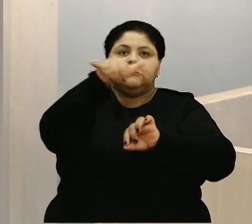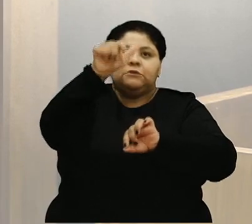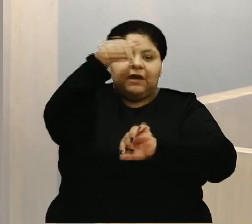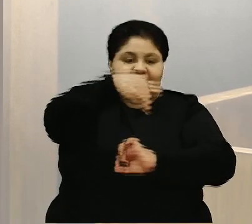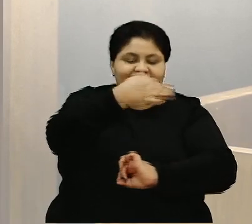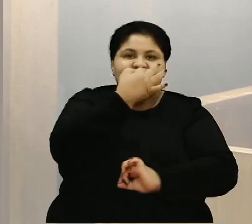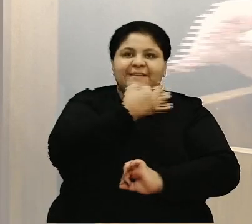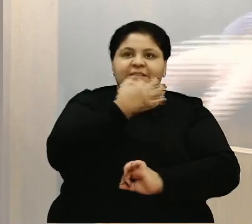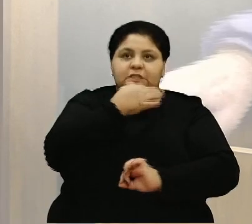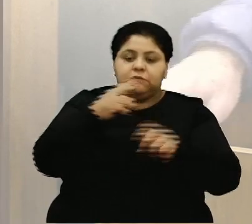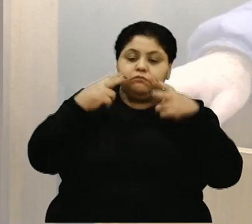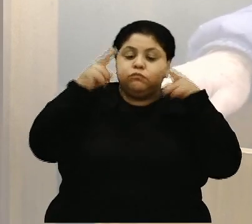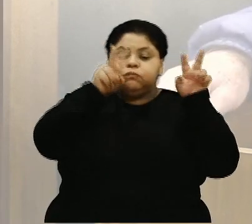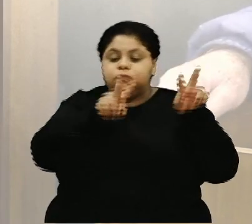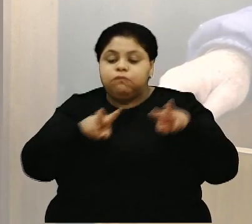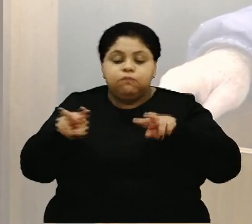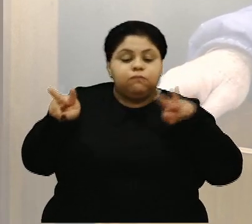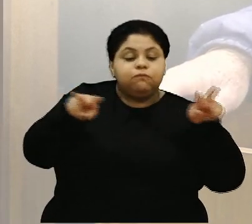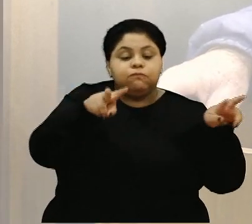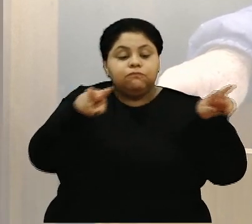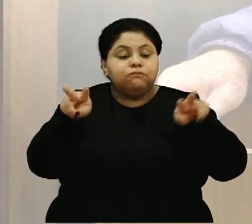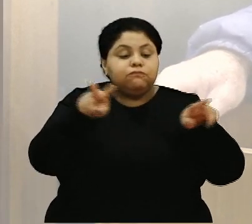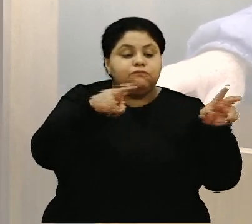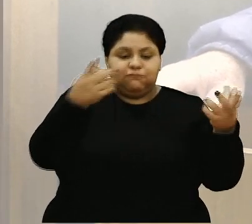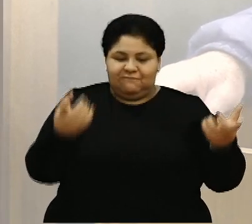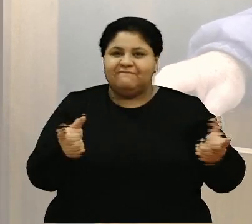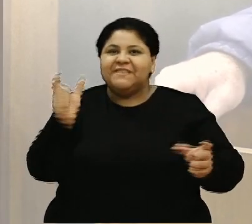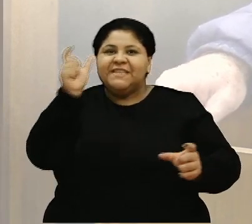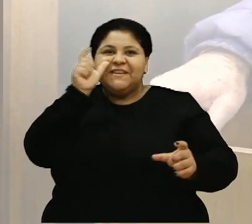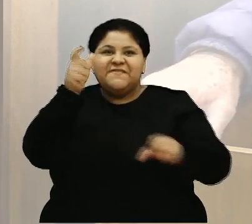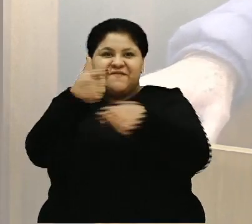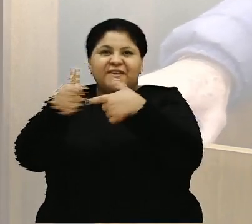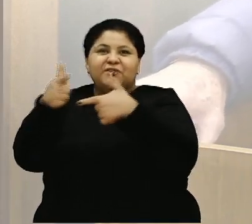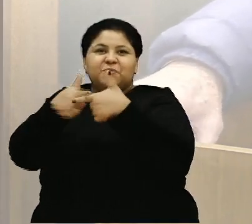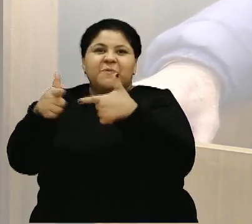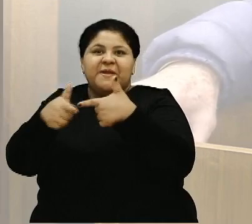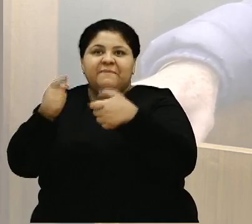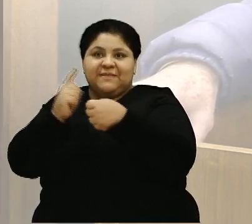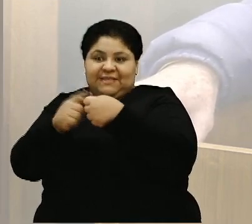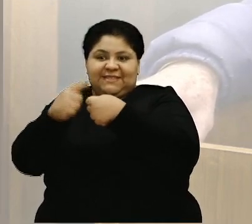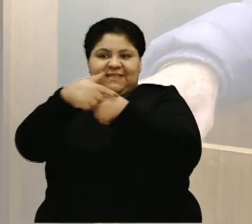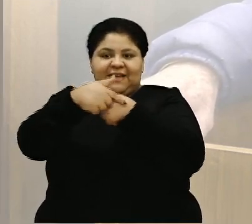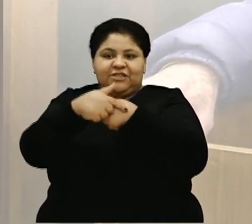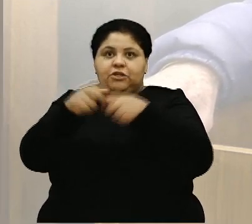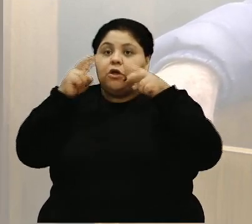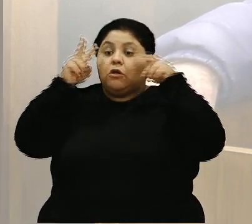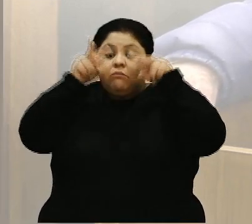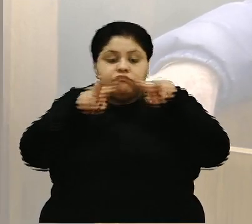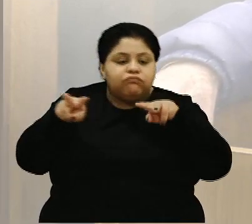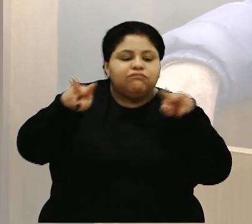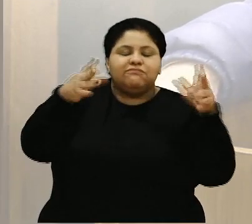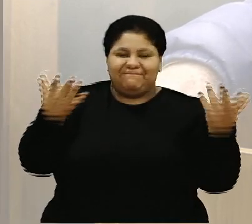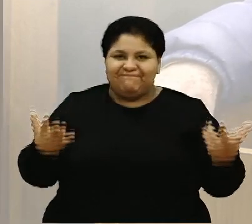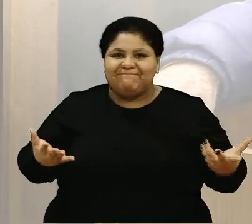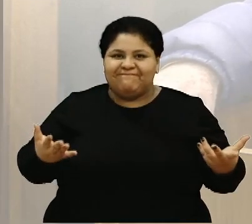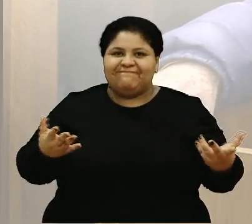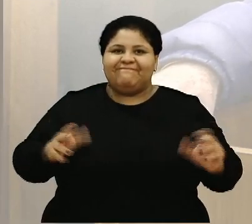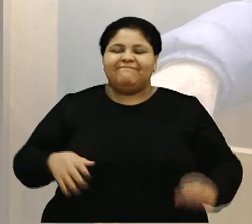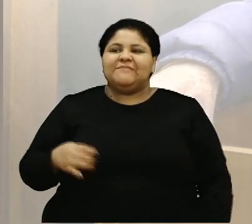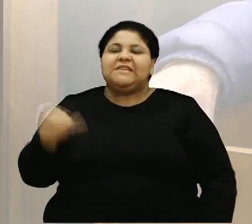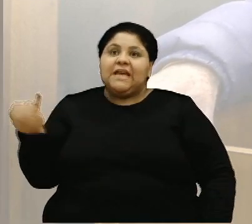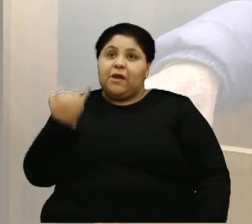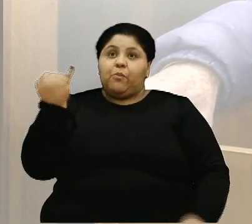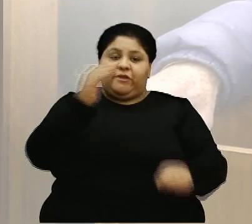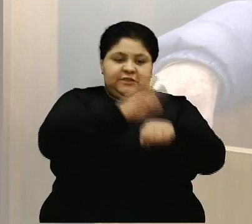que aconteceu, especialmente em Galópolis e outros locais. Então, é importante esse momento que Caxias